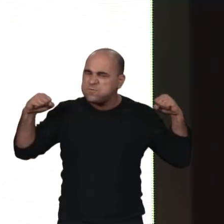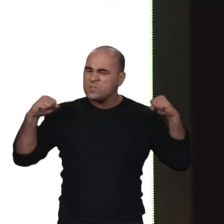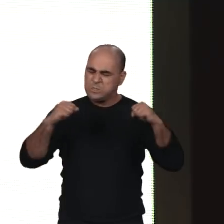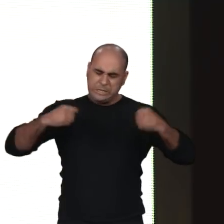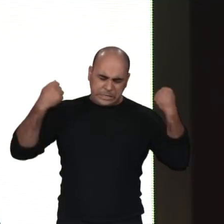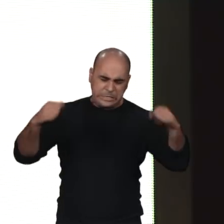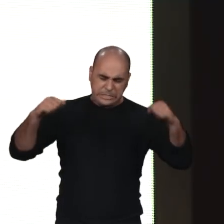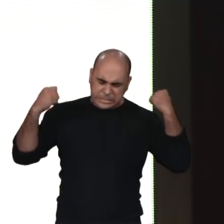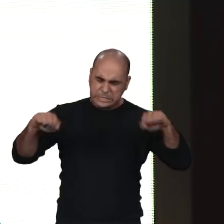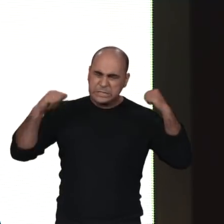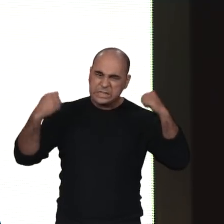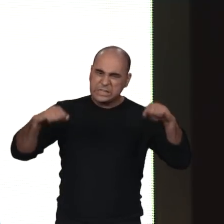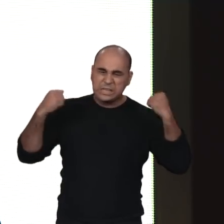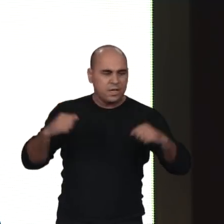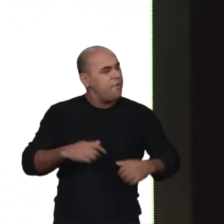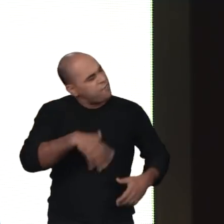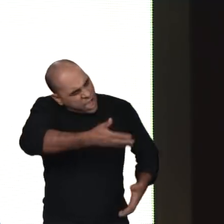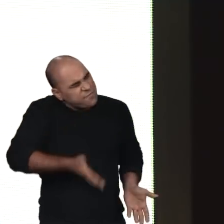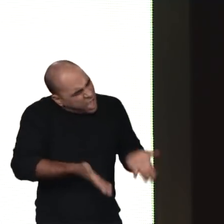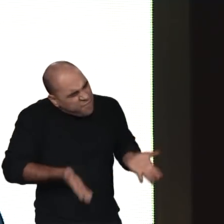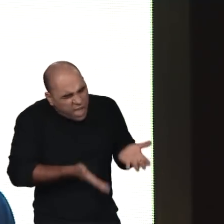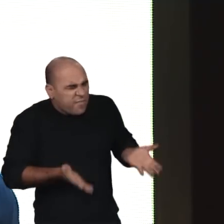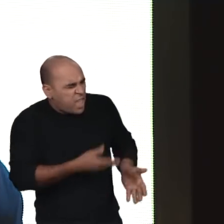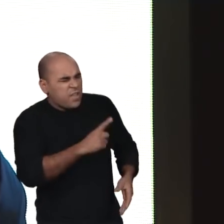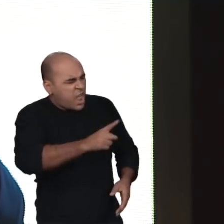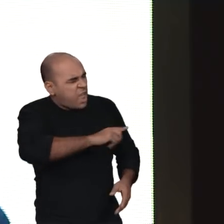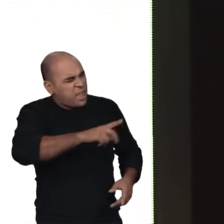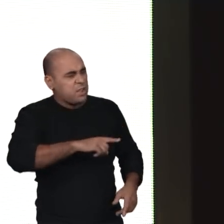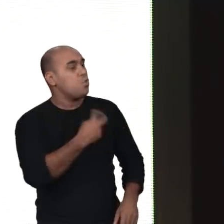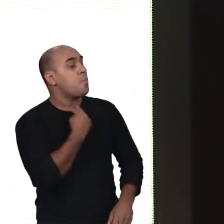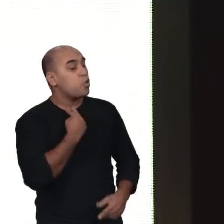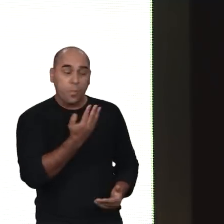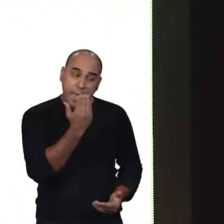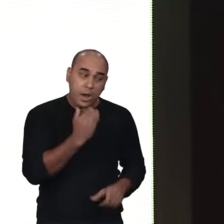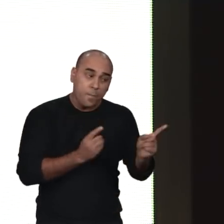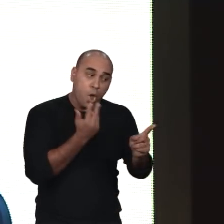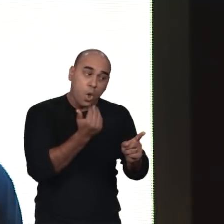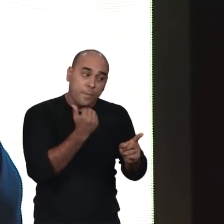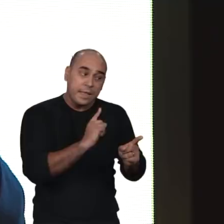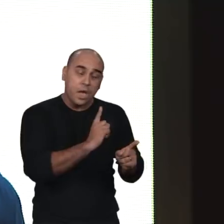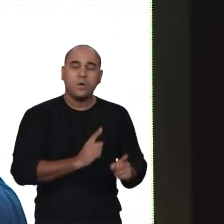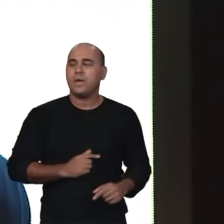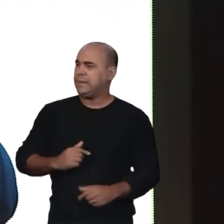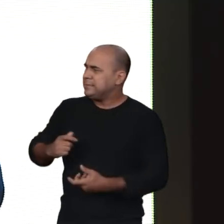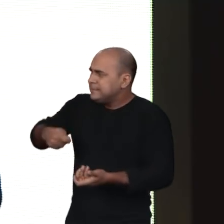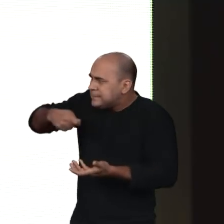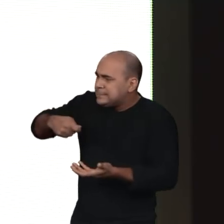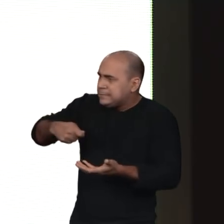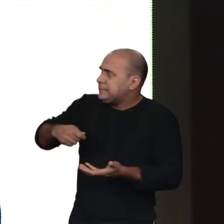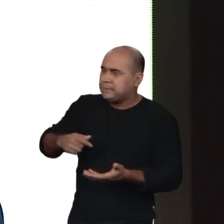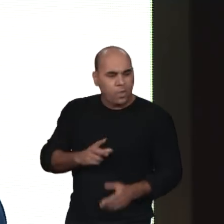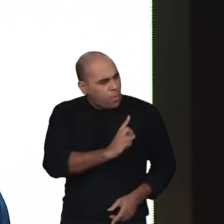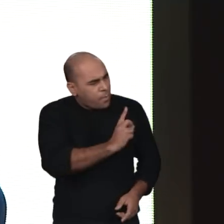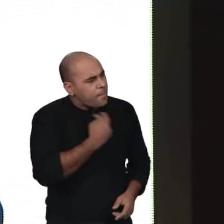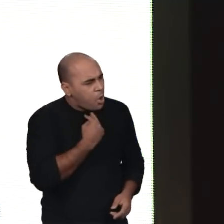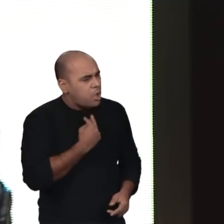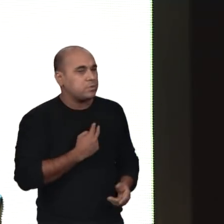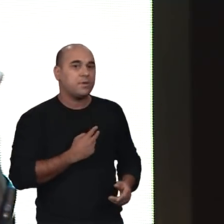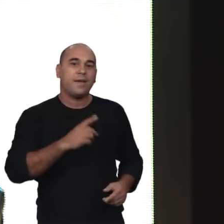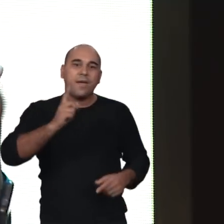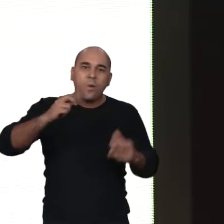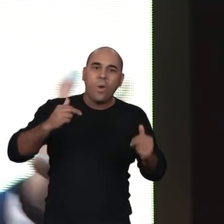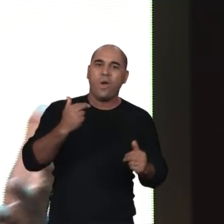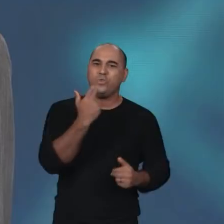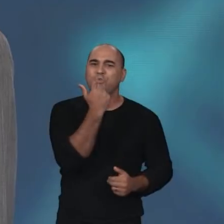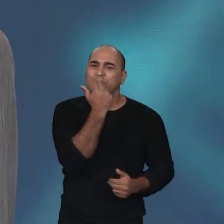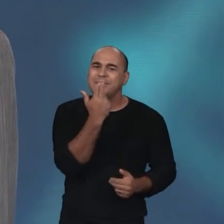certeza. Se for alguém que está trabalhando com dieta, por exemplo, o nutricionista, ele castiga a pessoa para que ela possa.